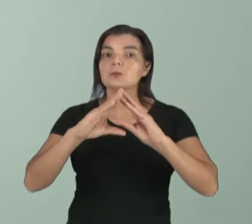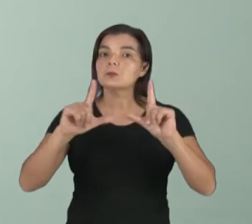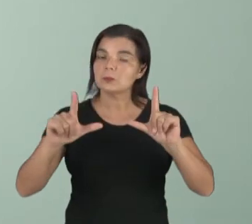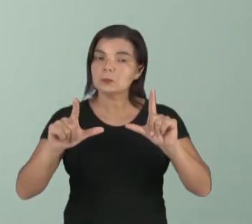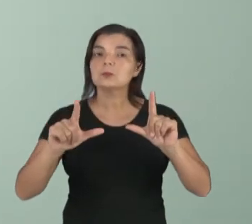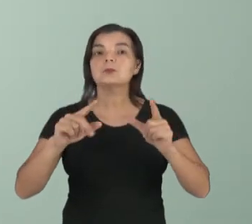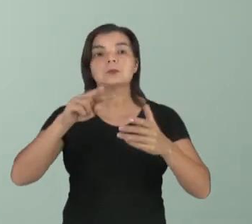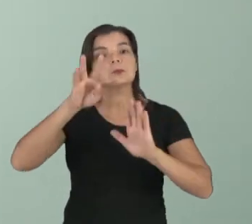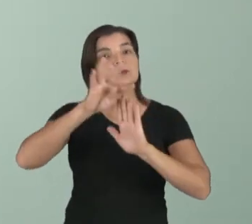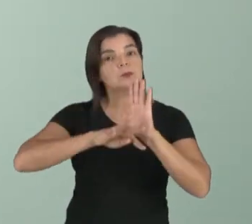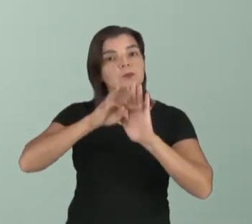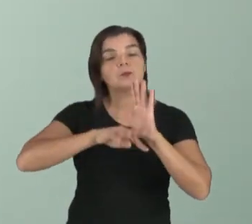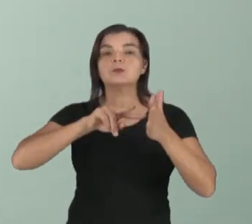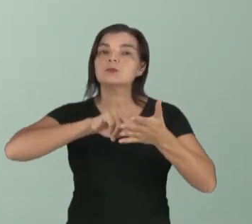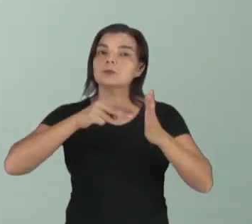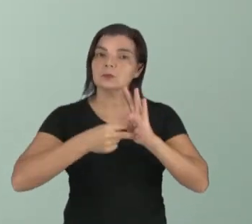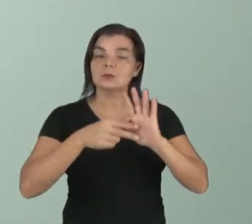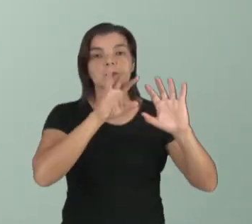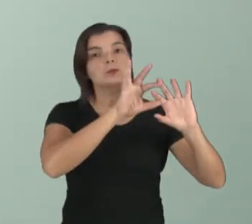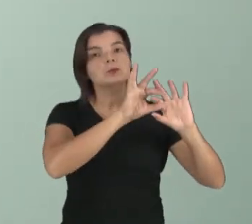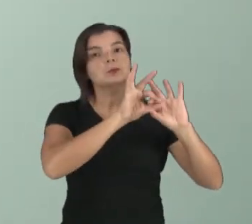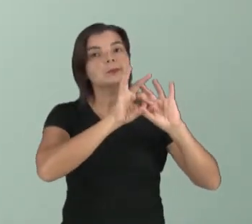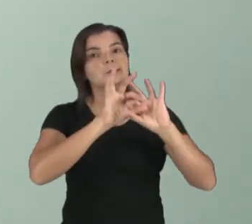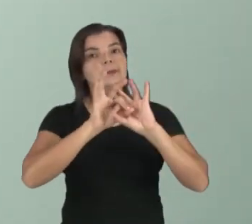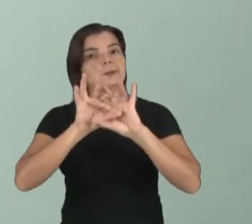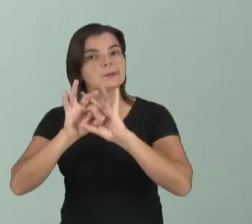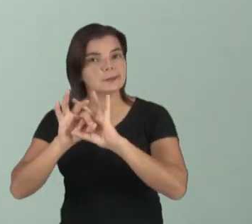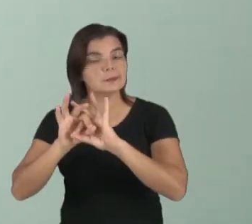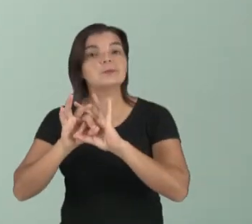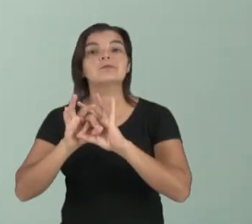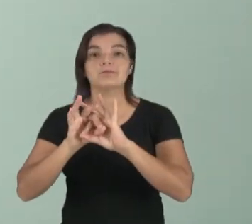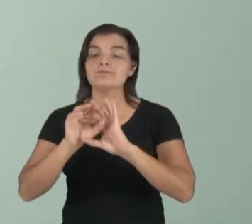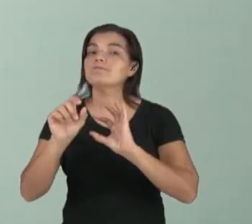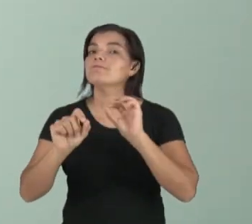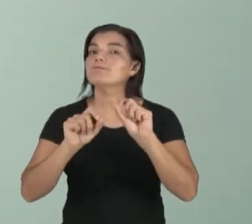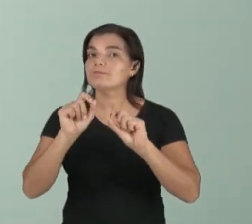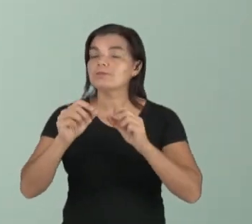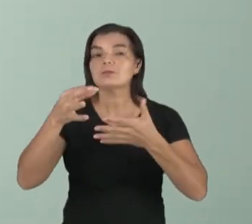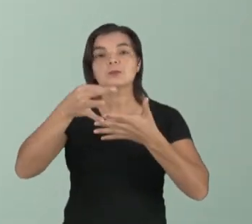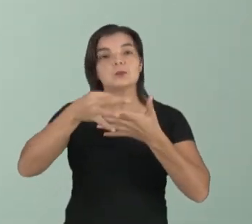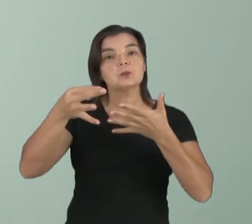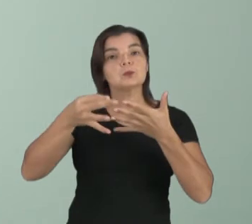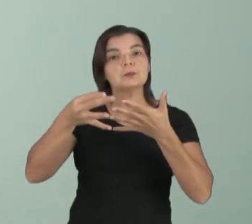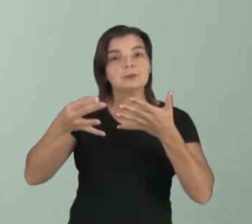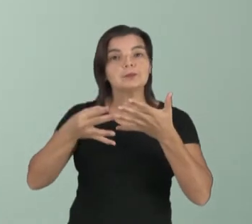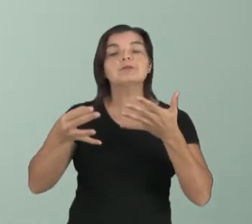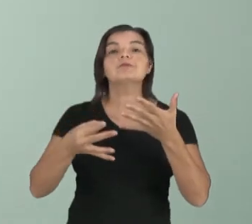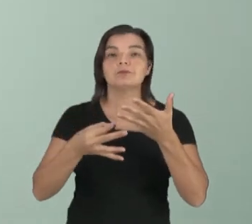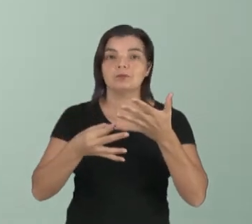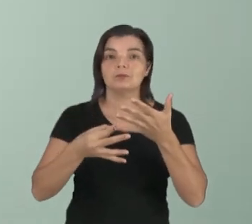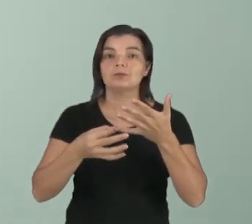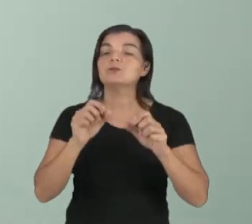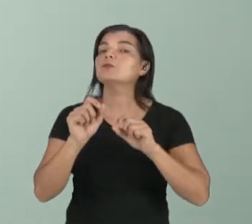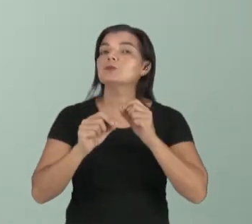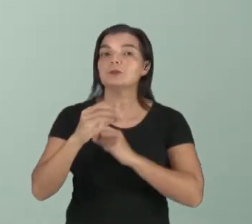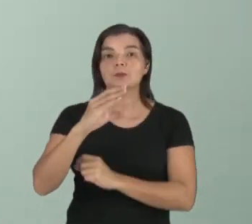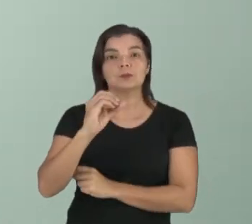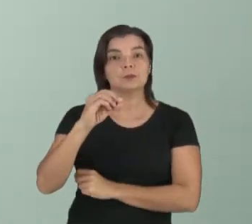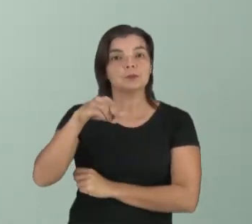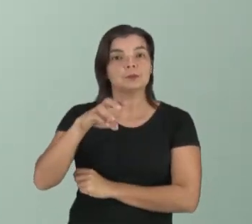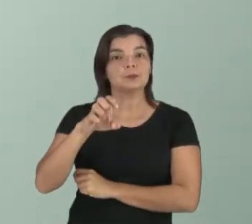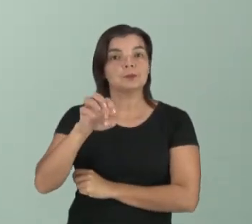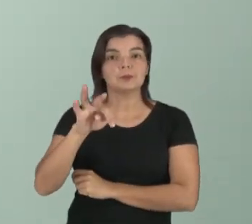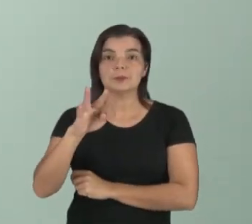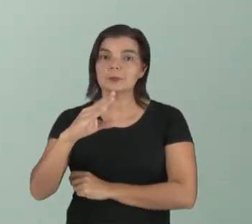texto que dê sentido. E a coesão são os elementos, são os conectivos que